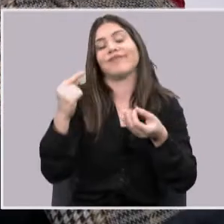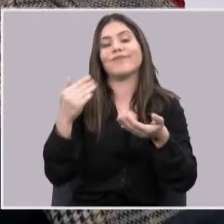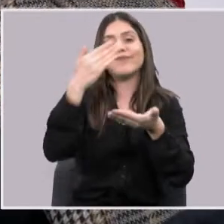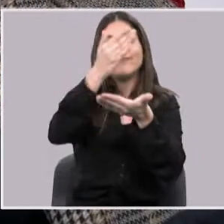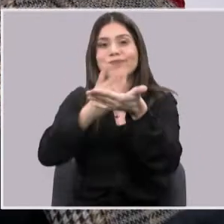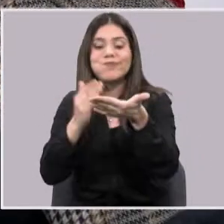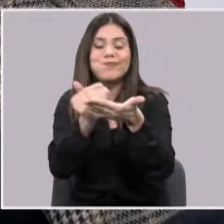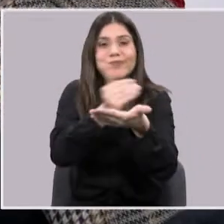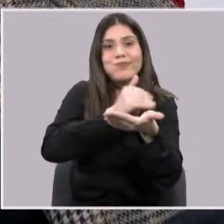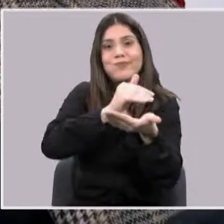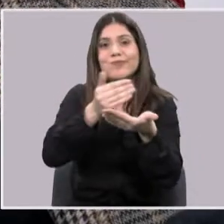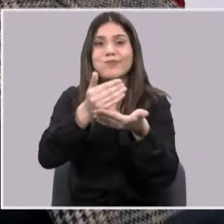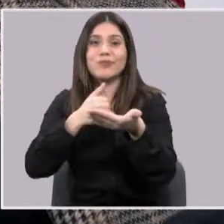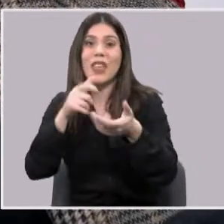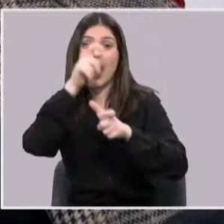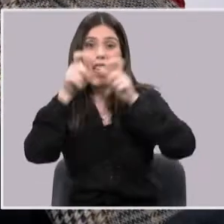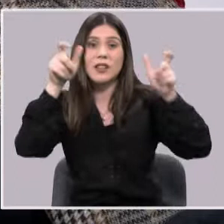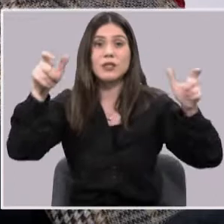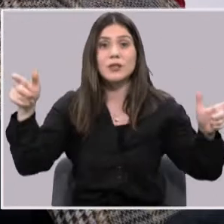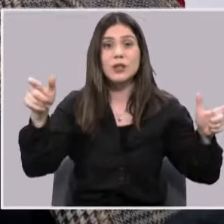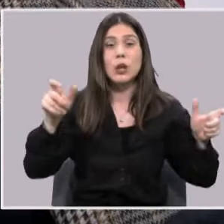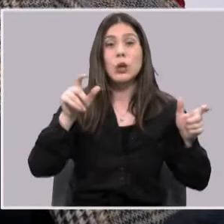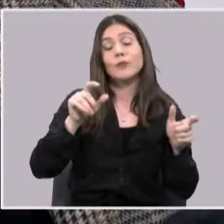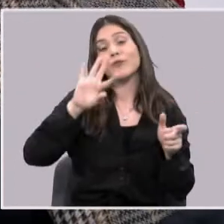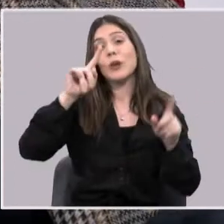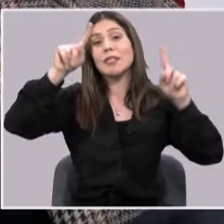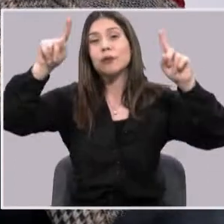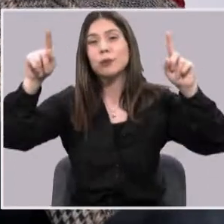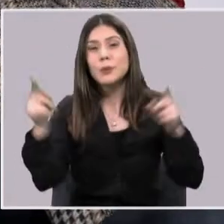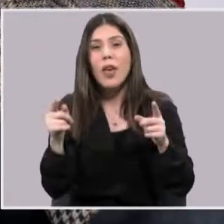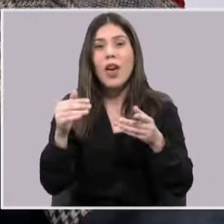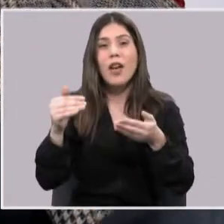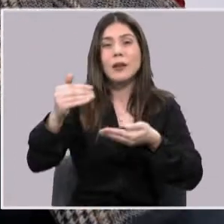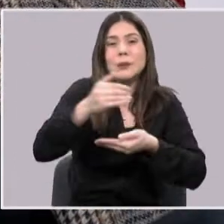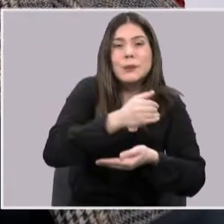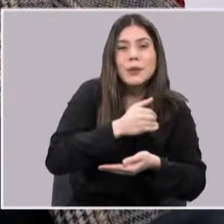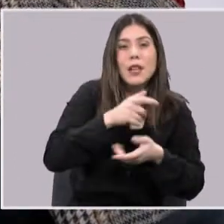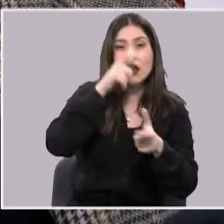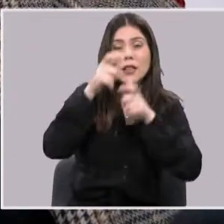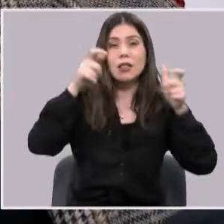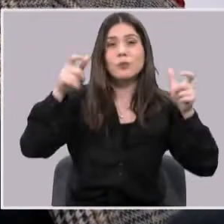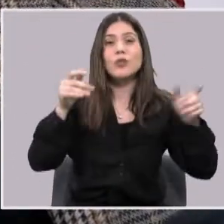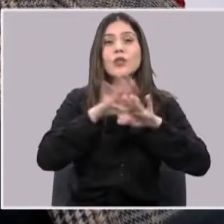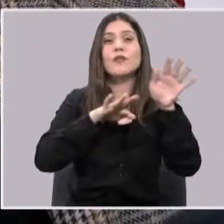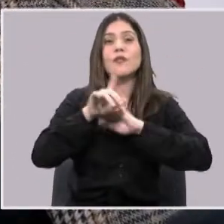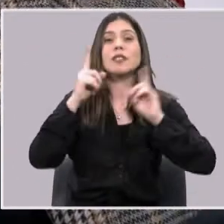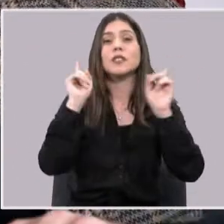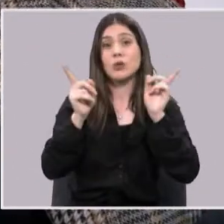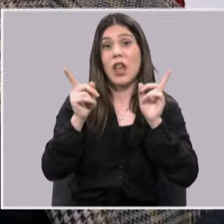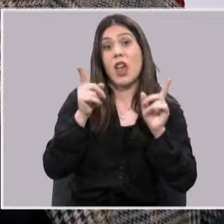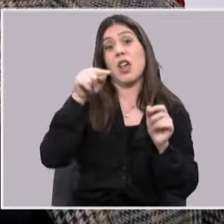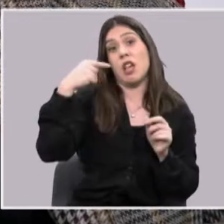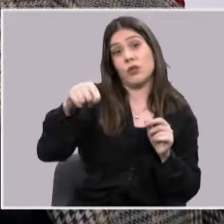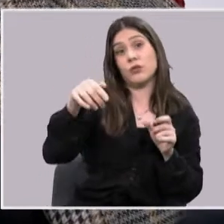ir reduzindo as estruturas ao mínimo indispensável. Quando se reduz as estruturas, basicamente as pessoas passam a